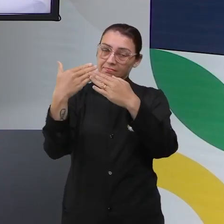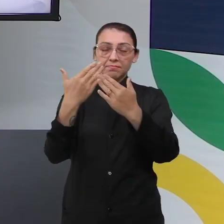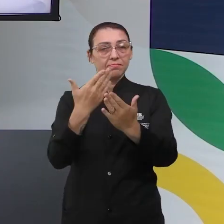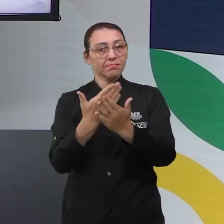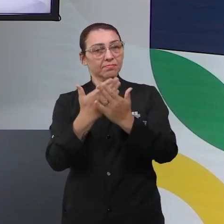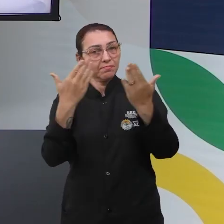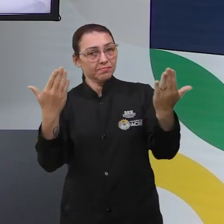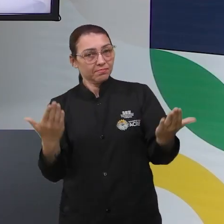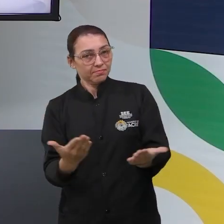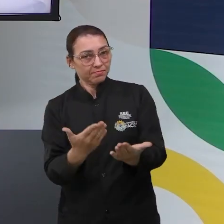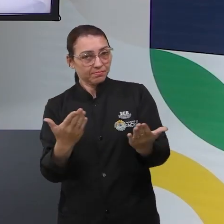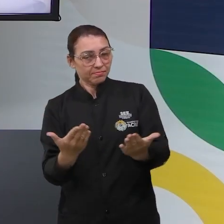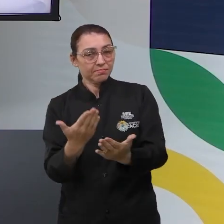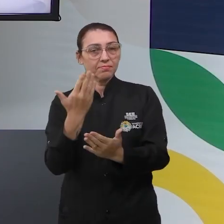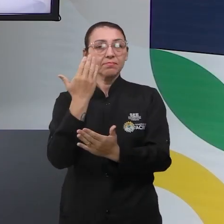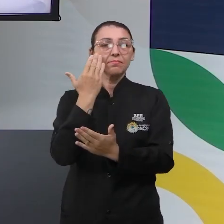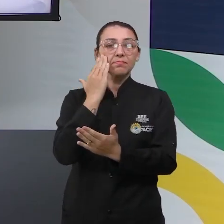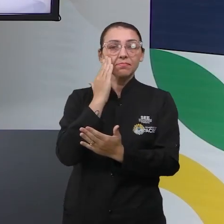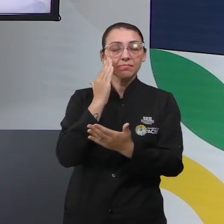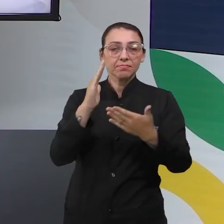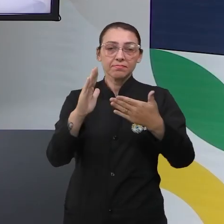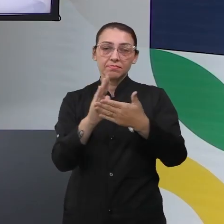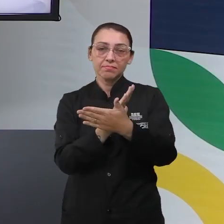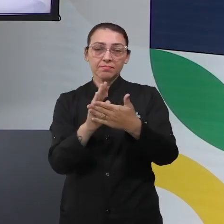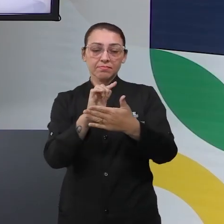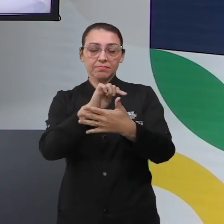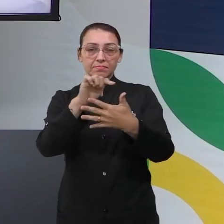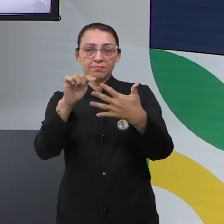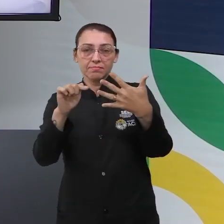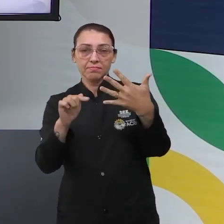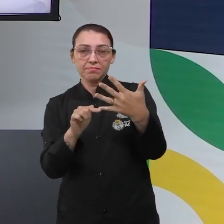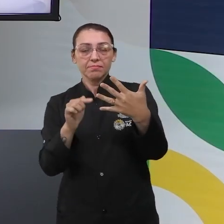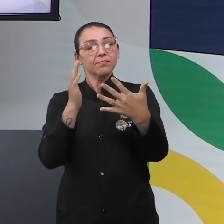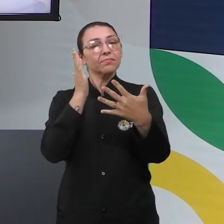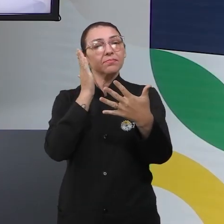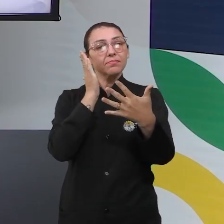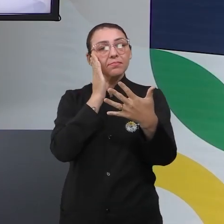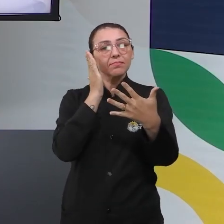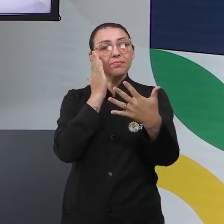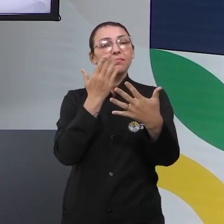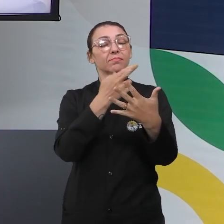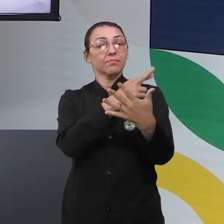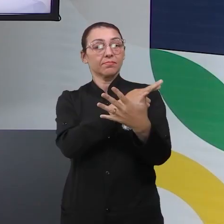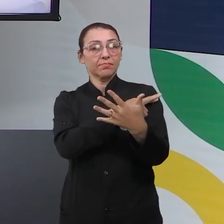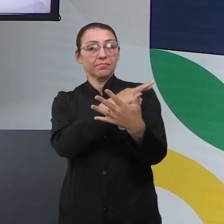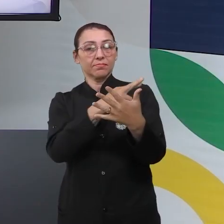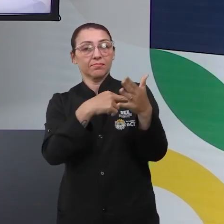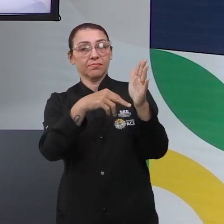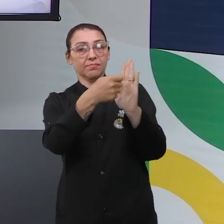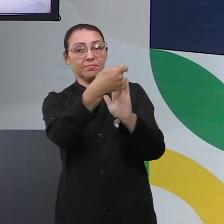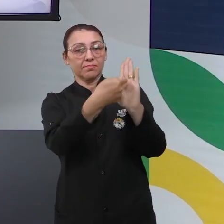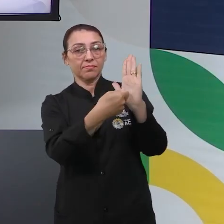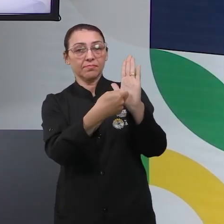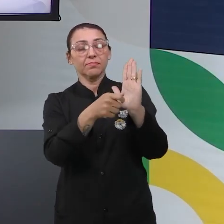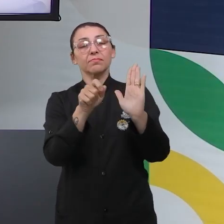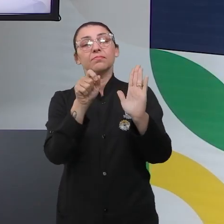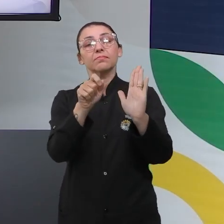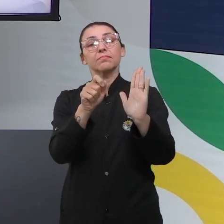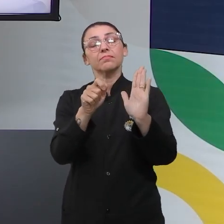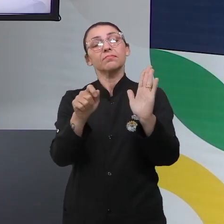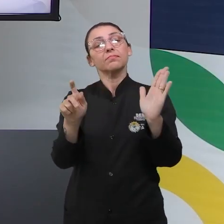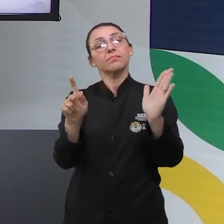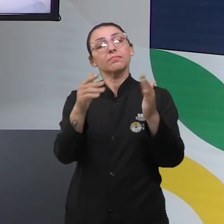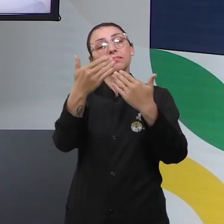aula de hoje, nós vamos compreender alguns pontos, compreendendo as competências da redação, o que a prova